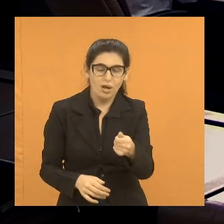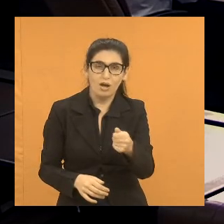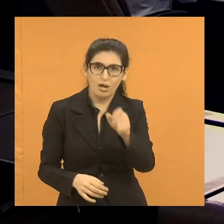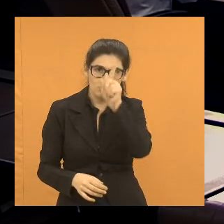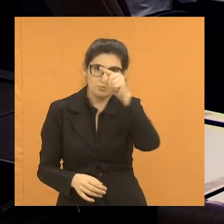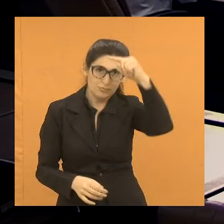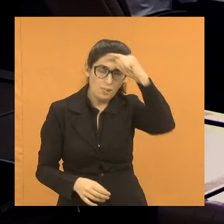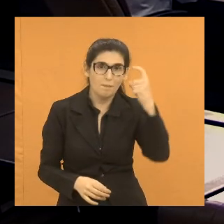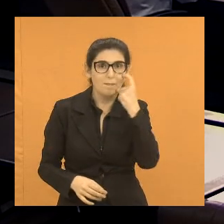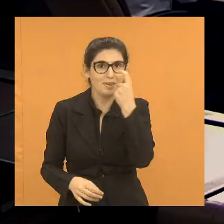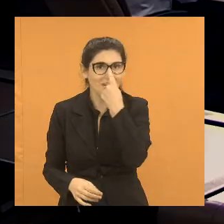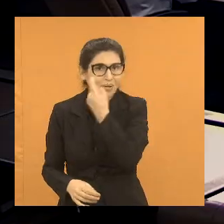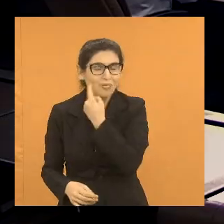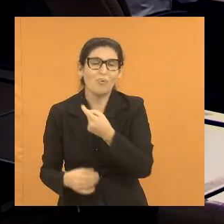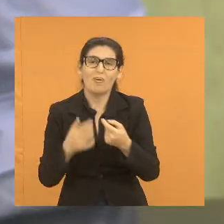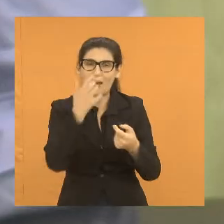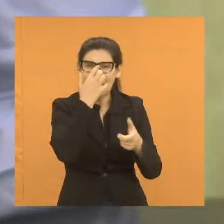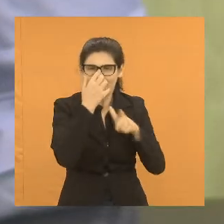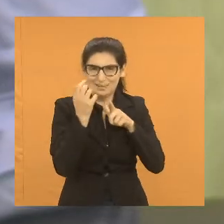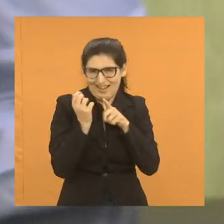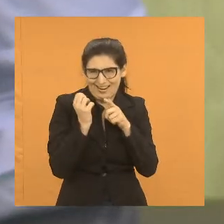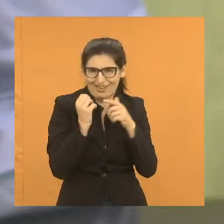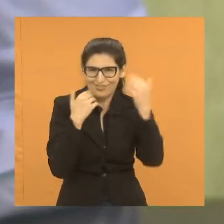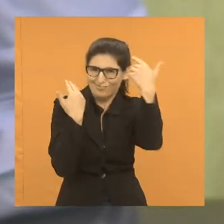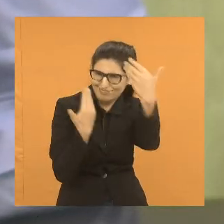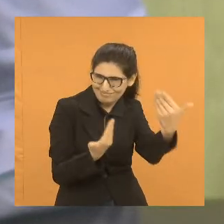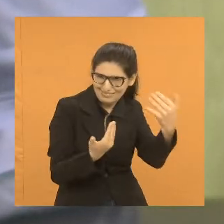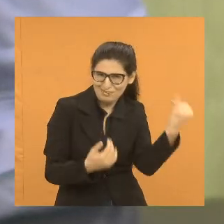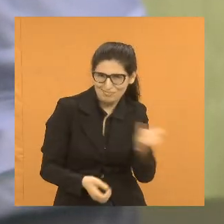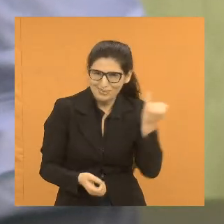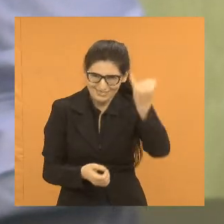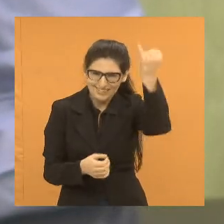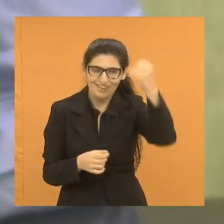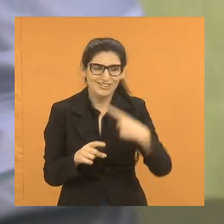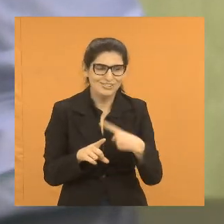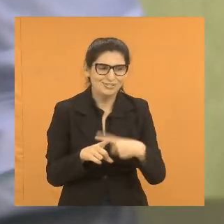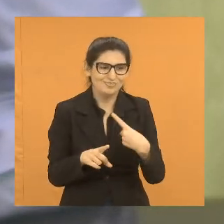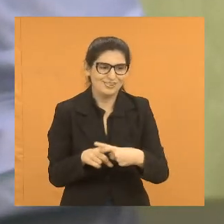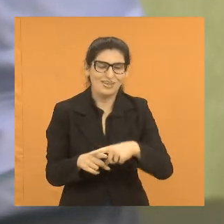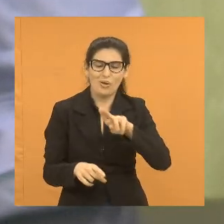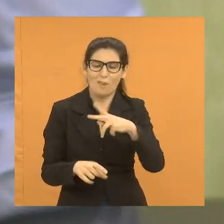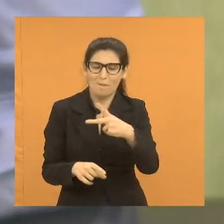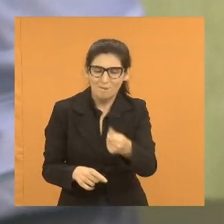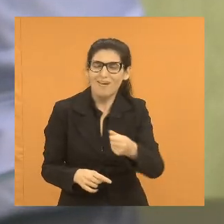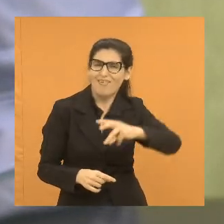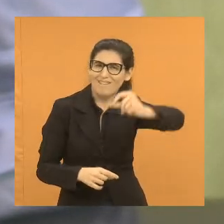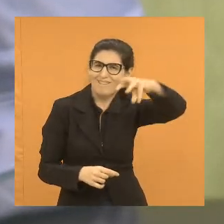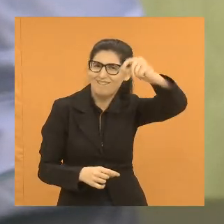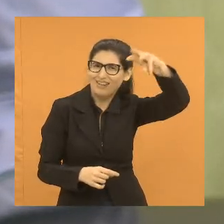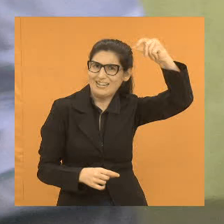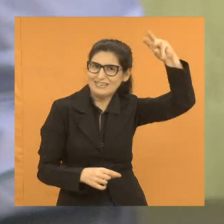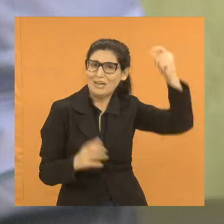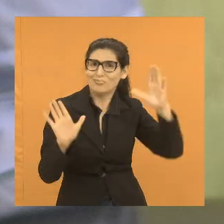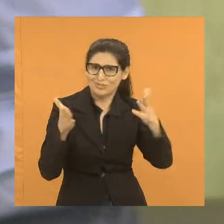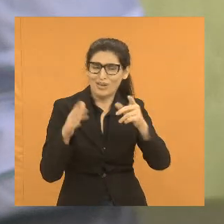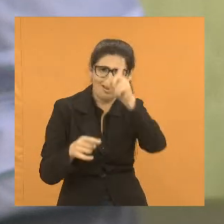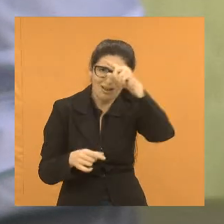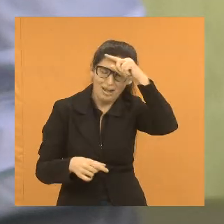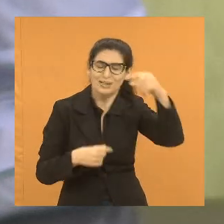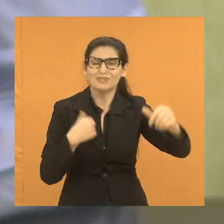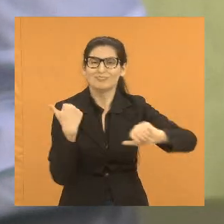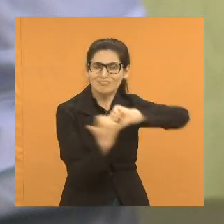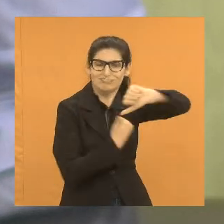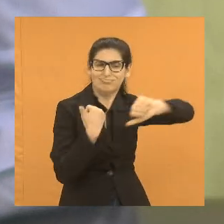Lua, existe uma tradição local, não só do UPA estar funcionando há mais tempo, mesmo tendo mudado algumas